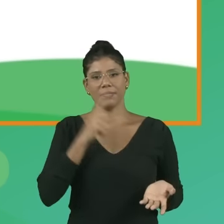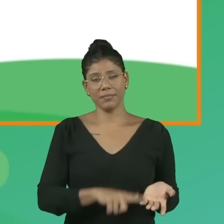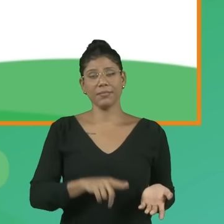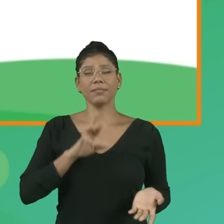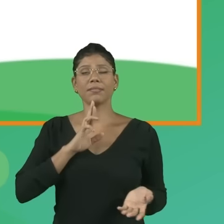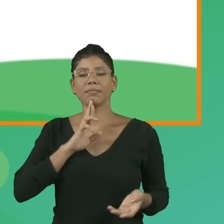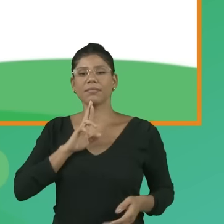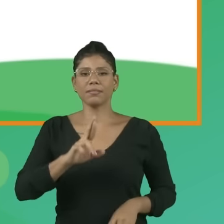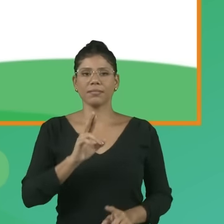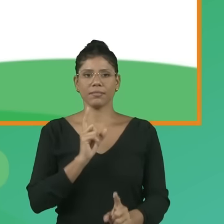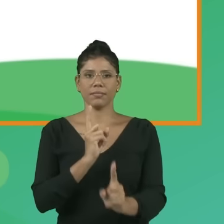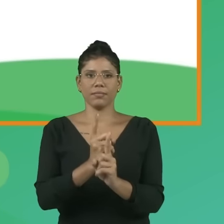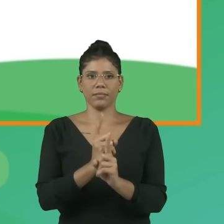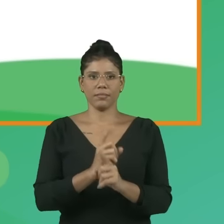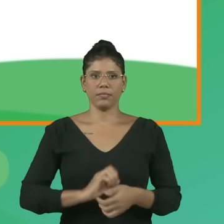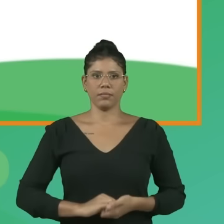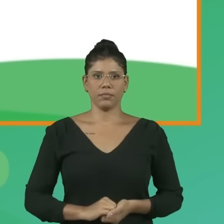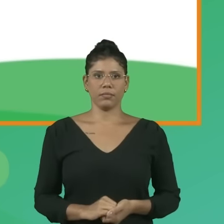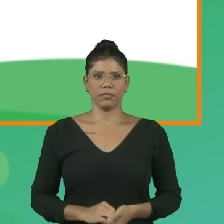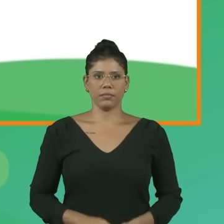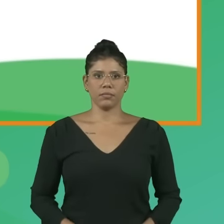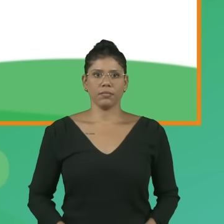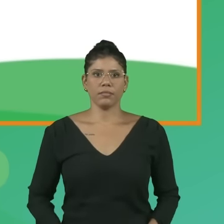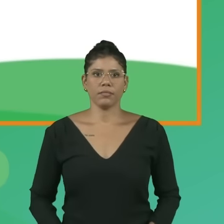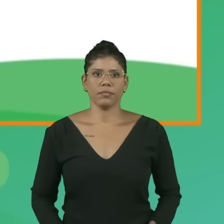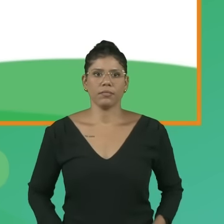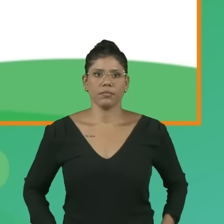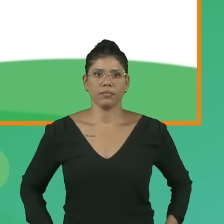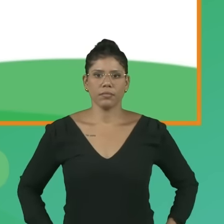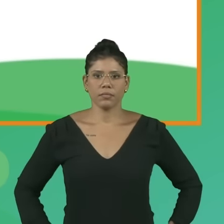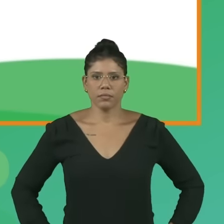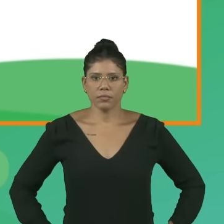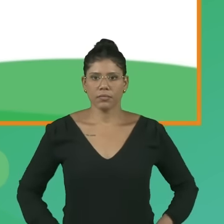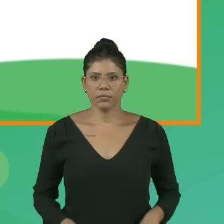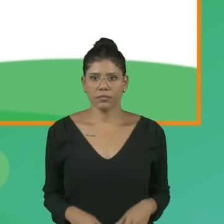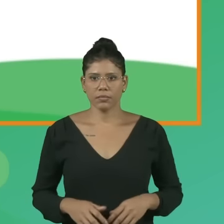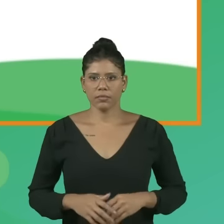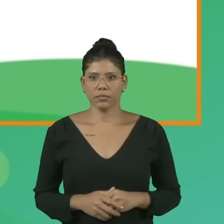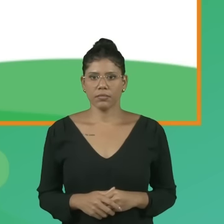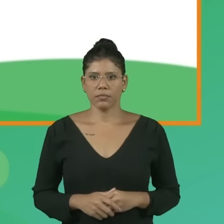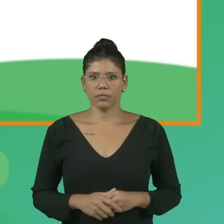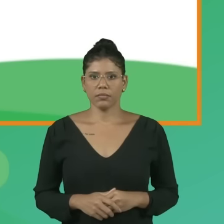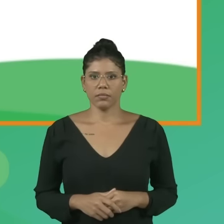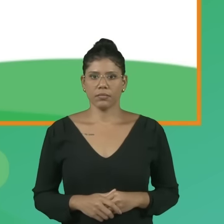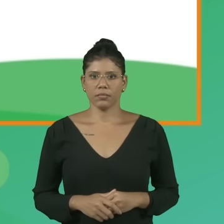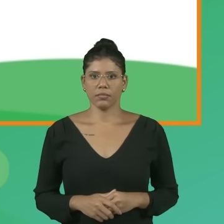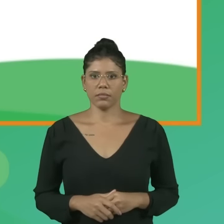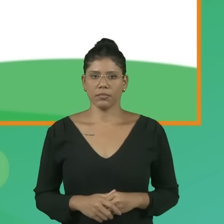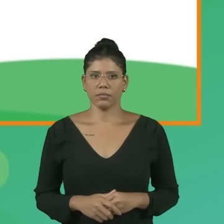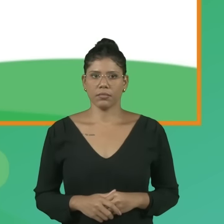incorporada às mulheres naquela época, certo? Do século XIX. Então, letra B, de bola.